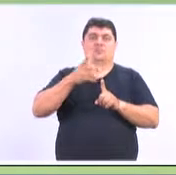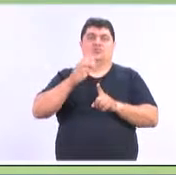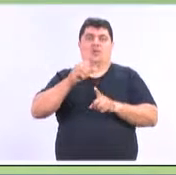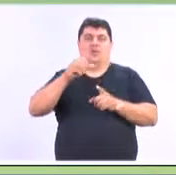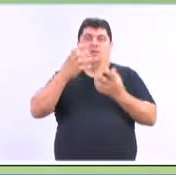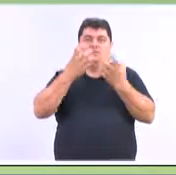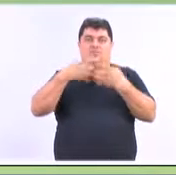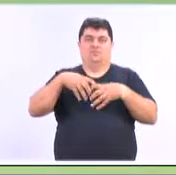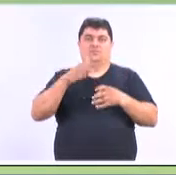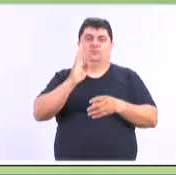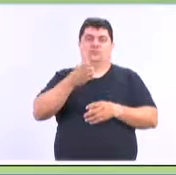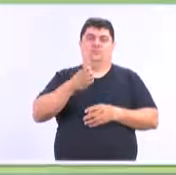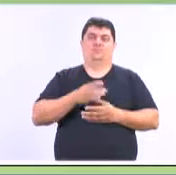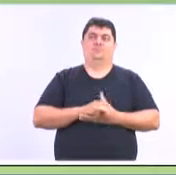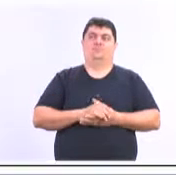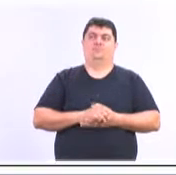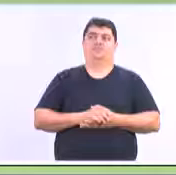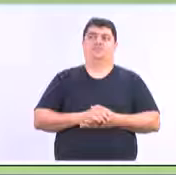Federal de Rondônia.